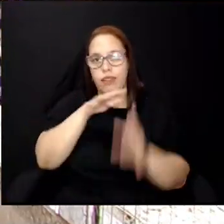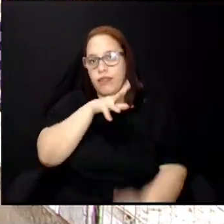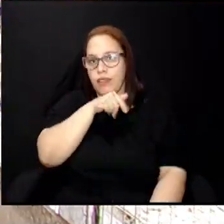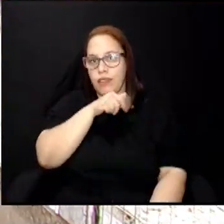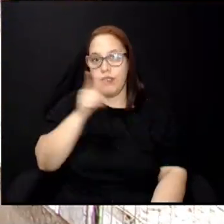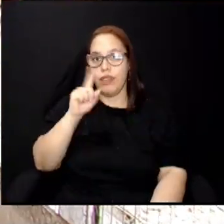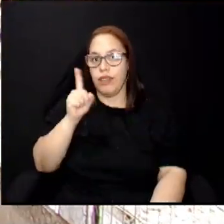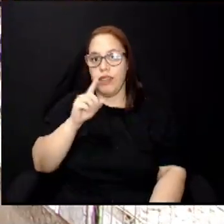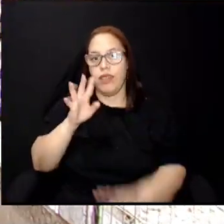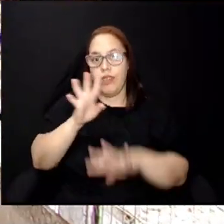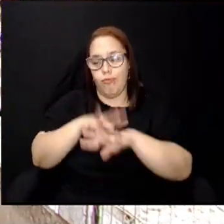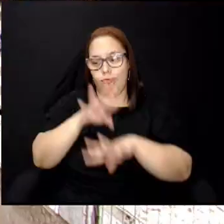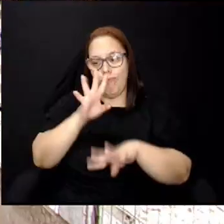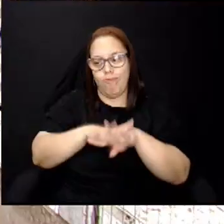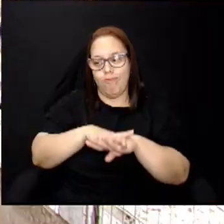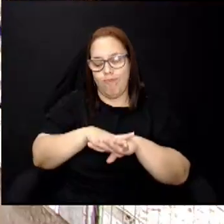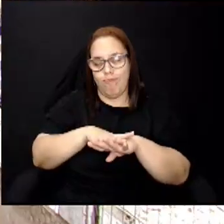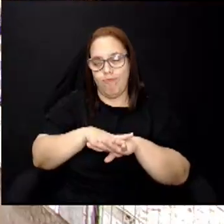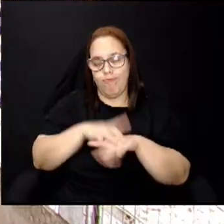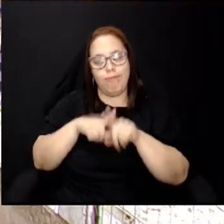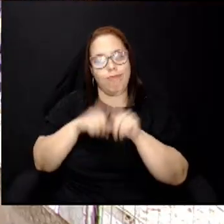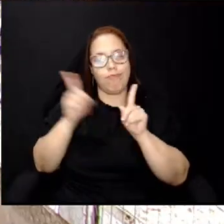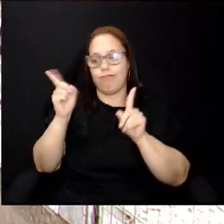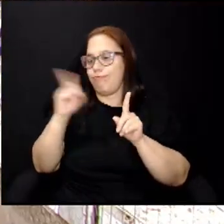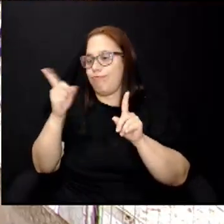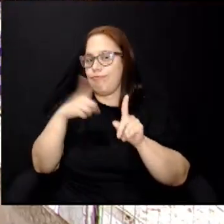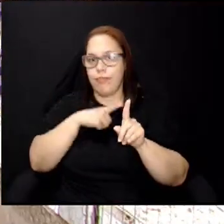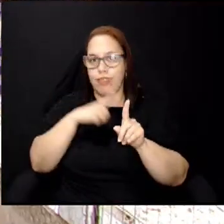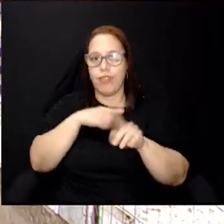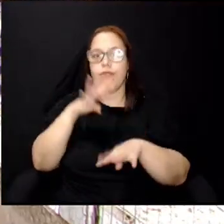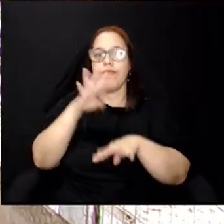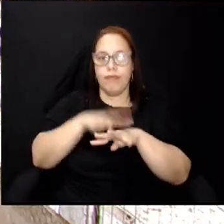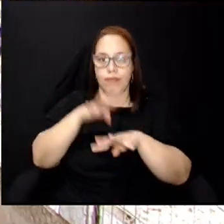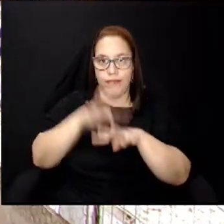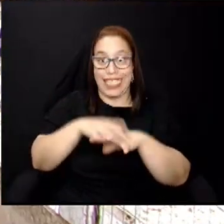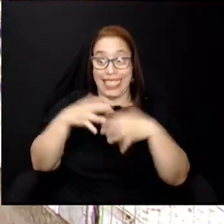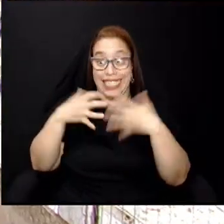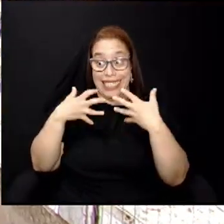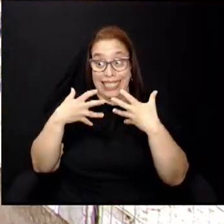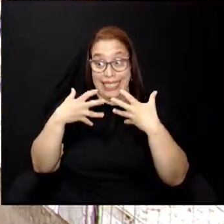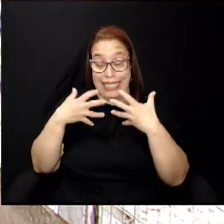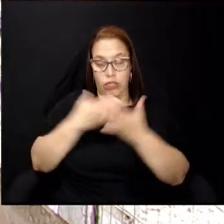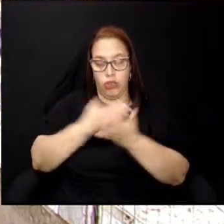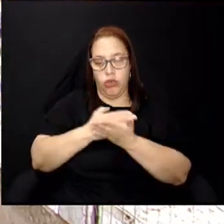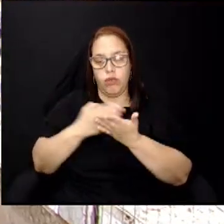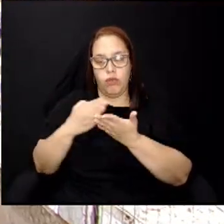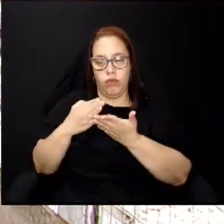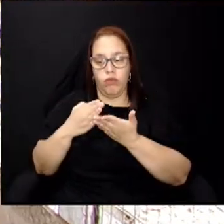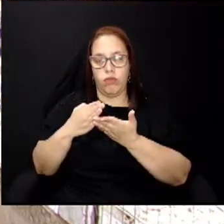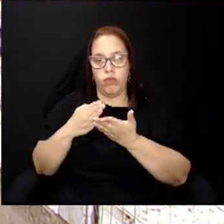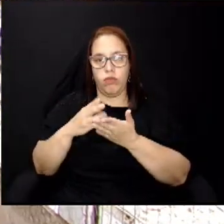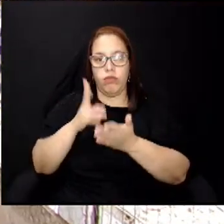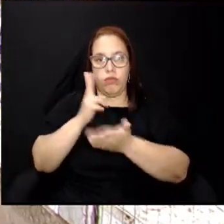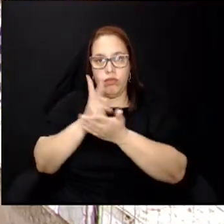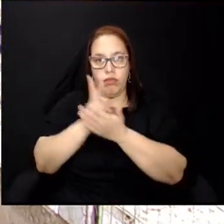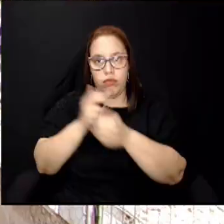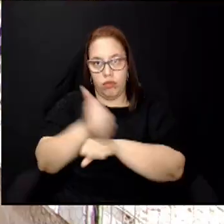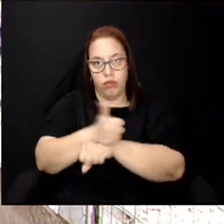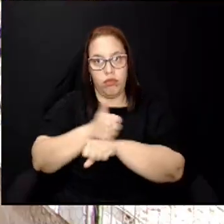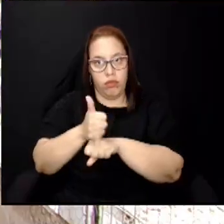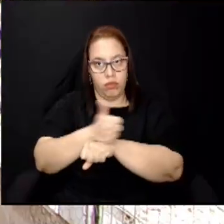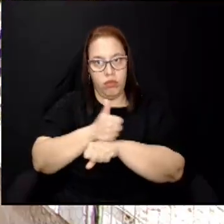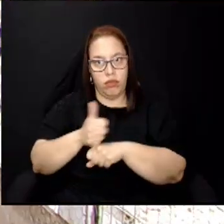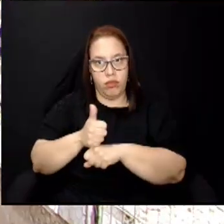conta. Mas não, a gente tem uma matemática bem pesada no início e quem seguir a carreira, até pelas características